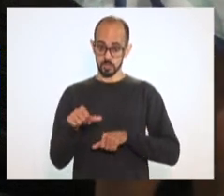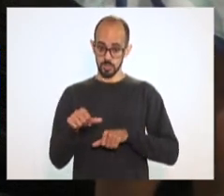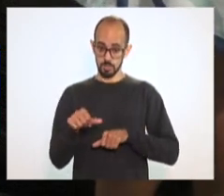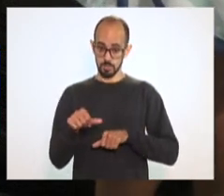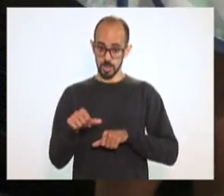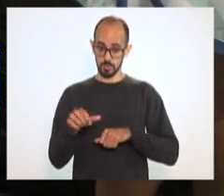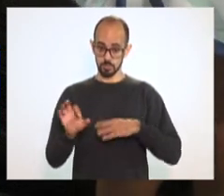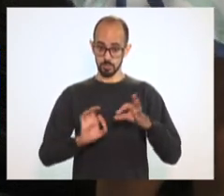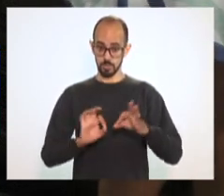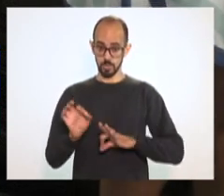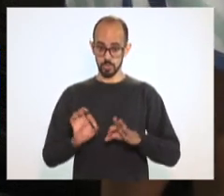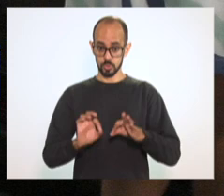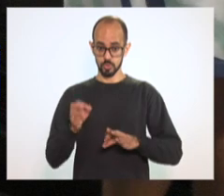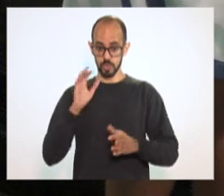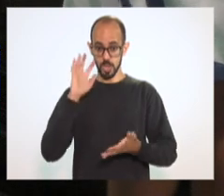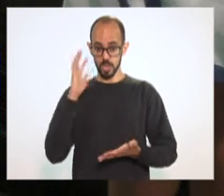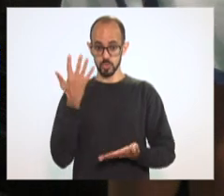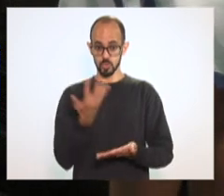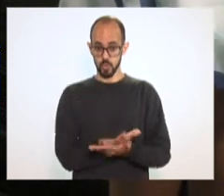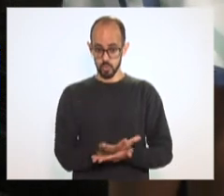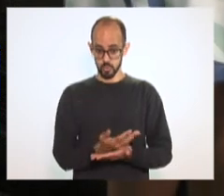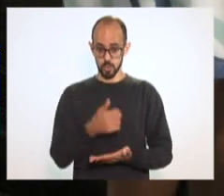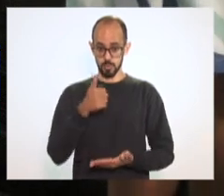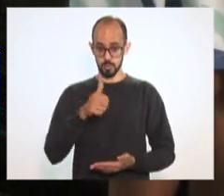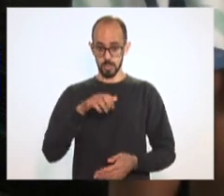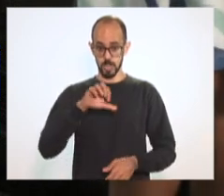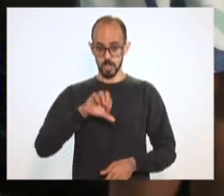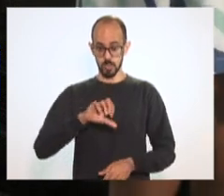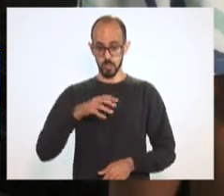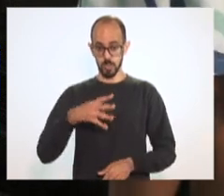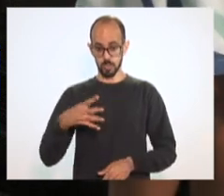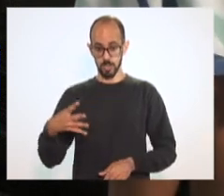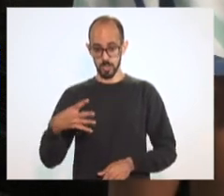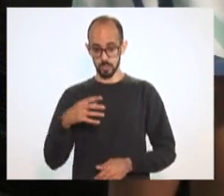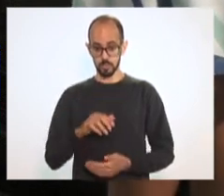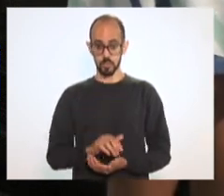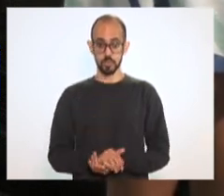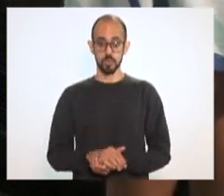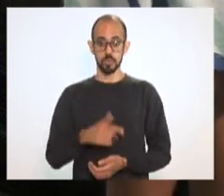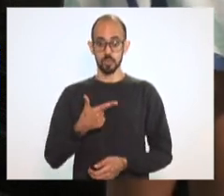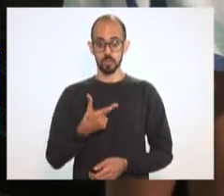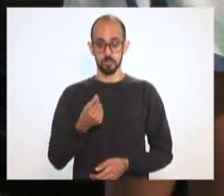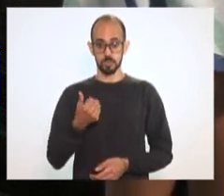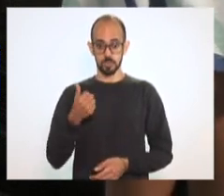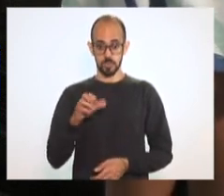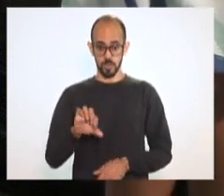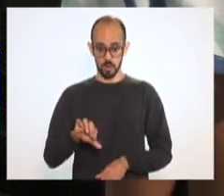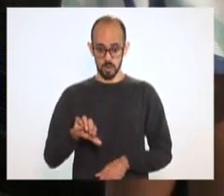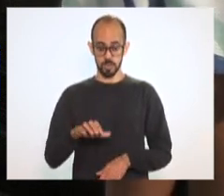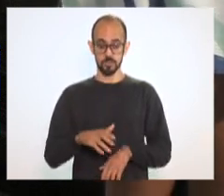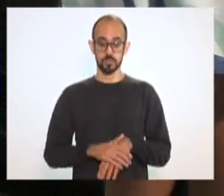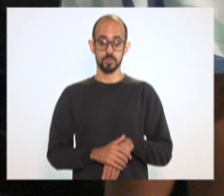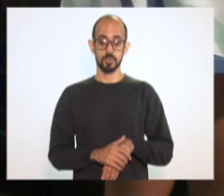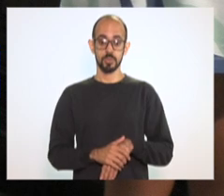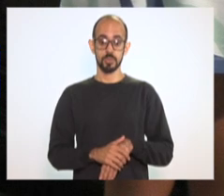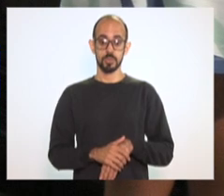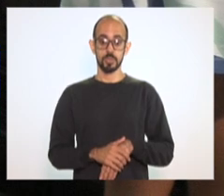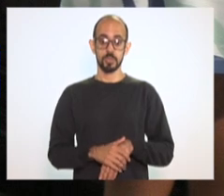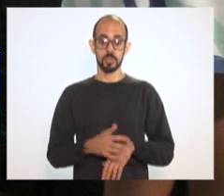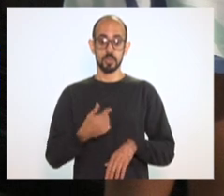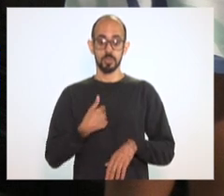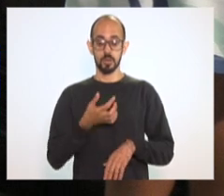projeto de resolução 1644 de 2019 o parecer